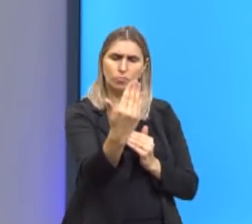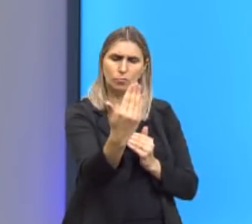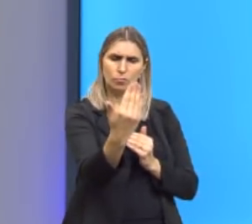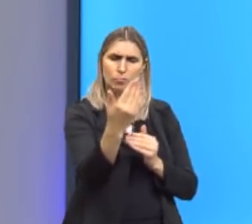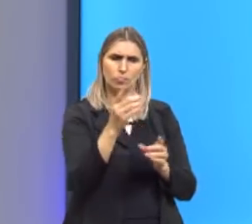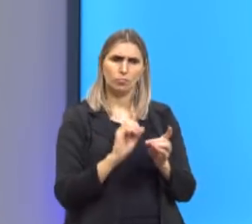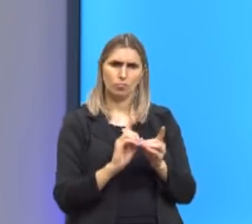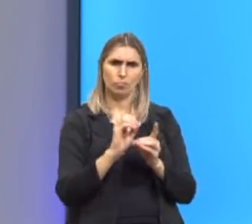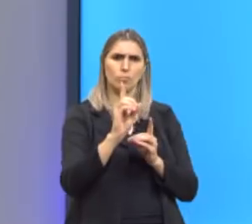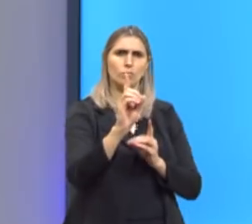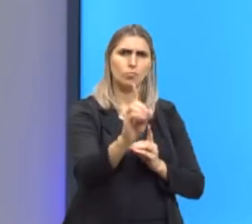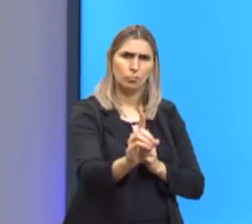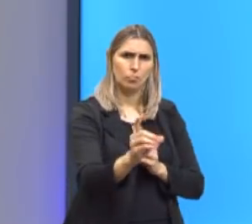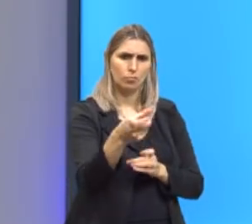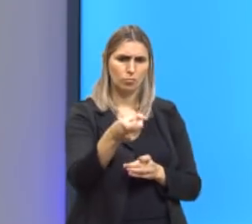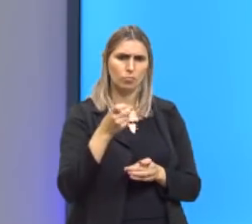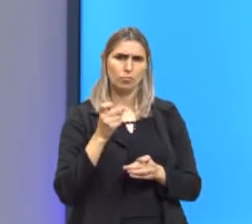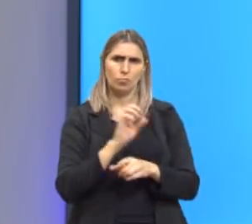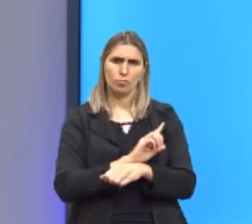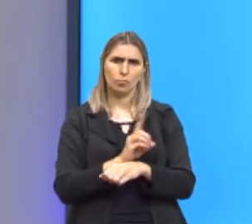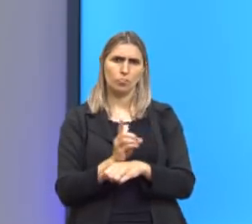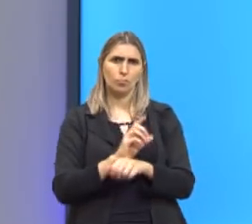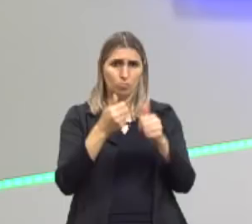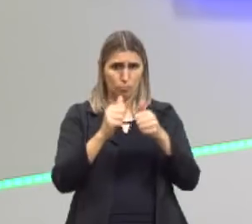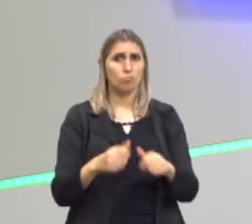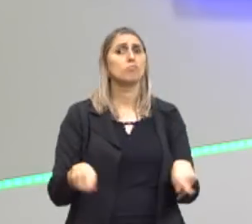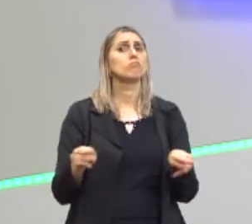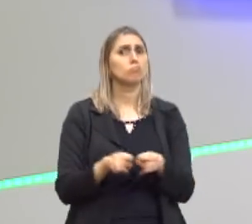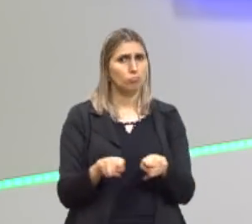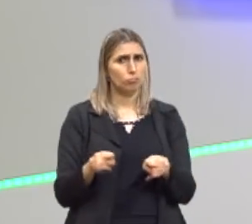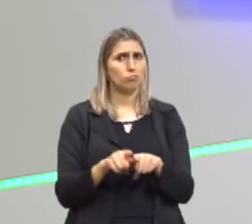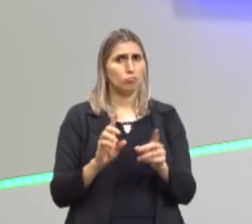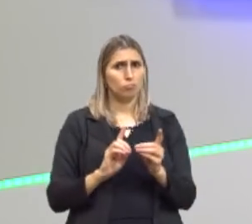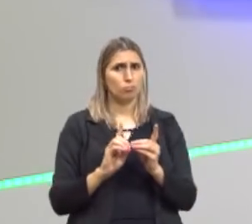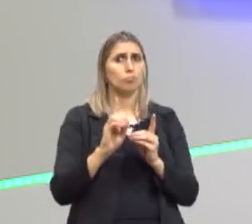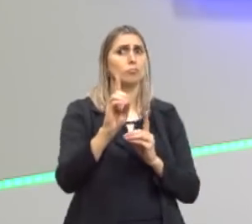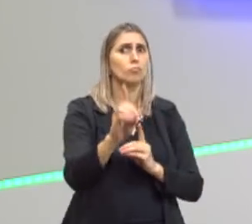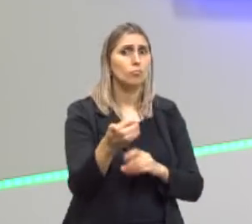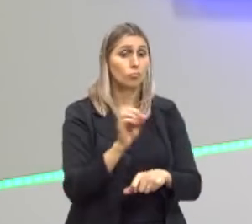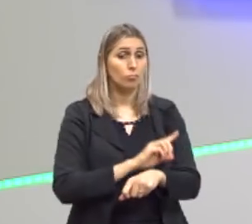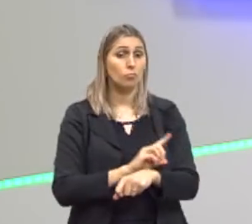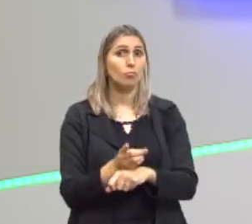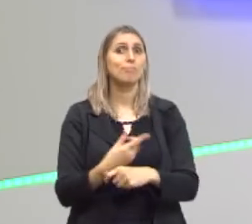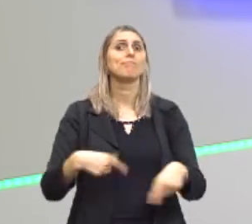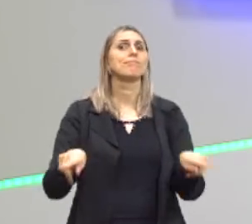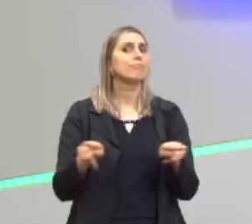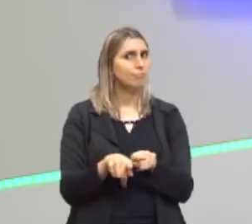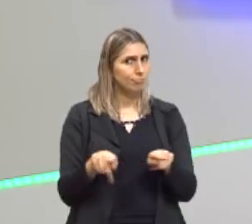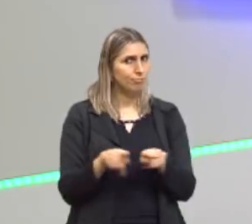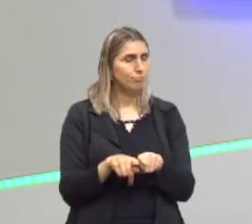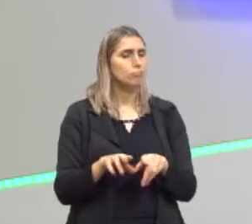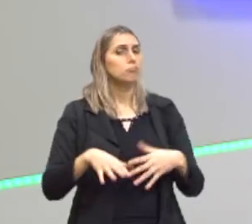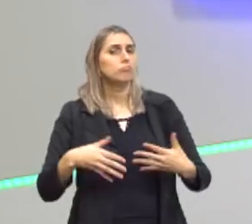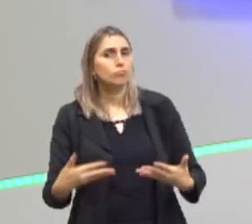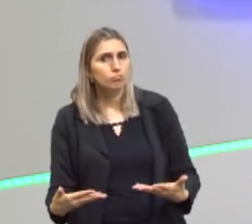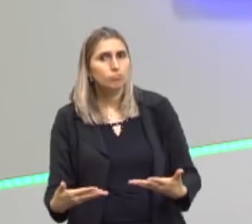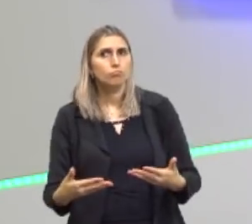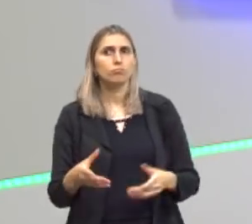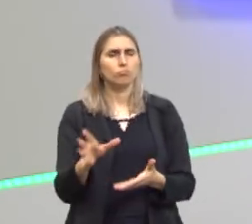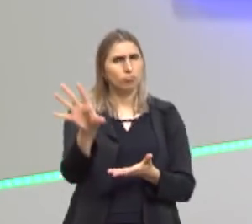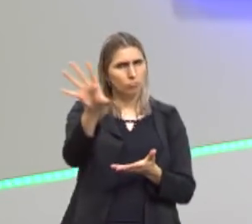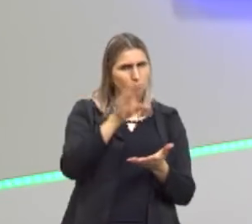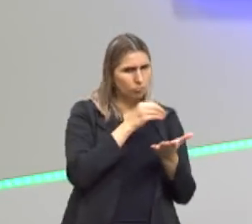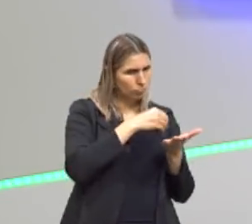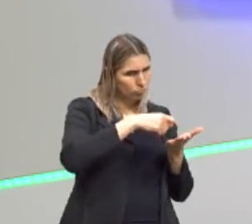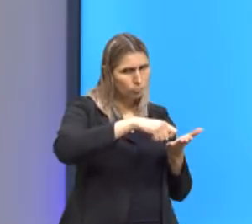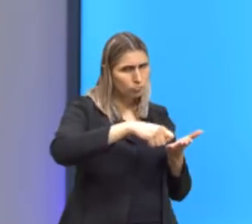X, a imagem também teve um deslocamento de velocidade, certo? Então, anote aí que